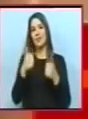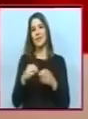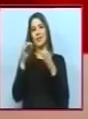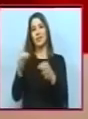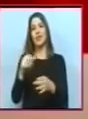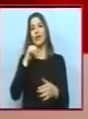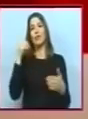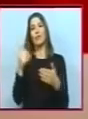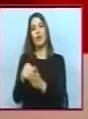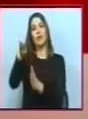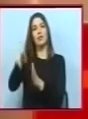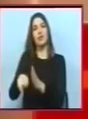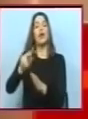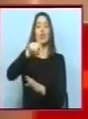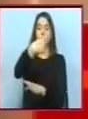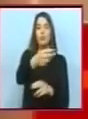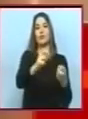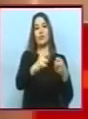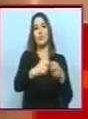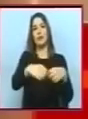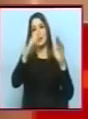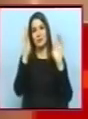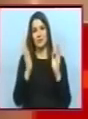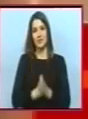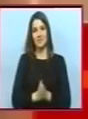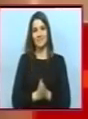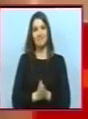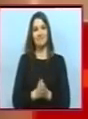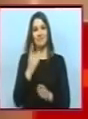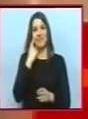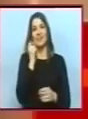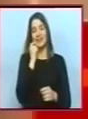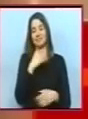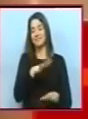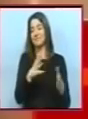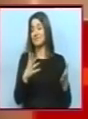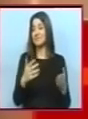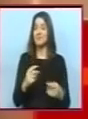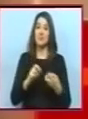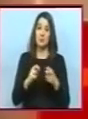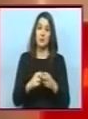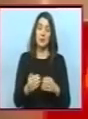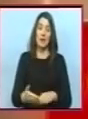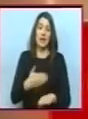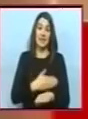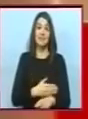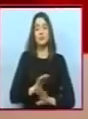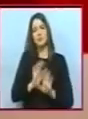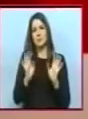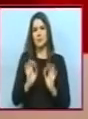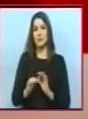manter-se na ignorância e depois, quando desaparecer, logo se vê quem fica com esse arranjo. Mas é melhor, até porque quando há